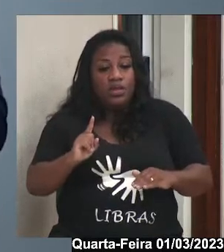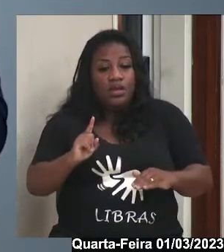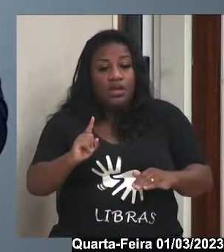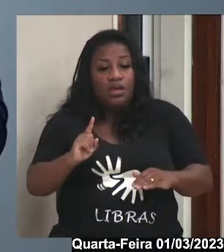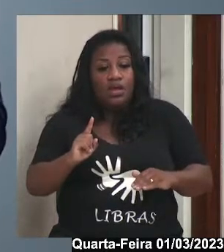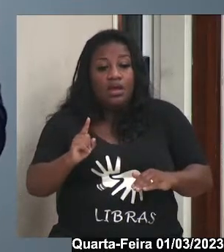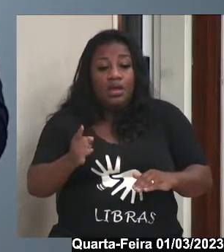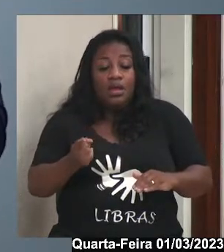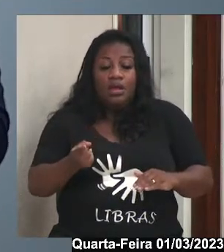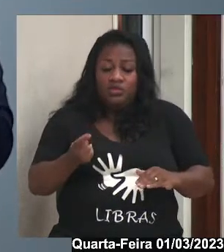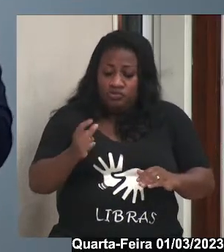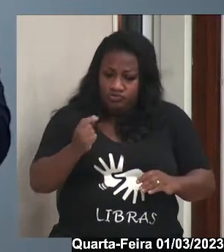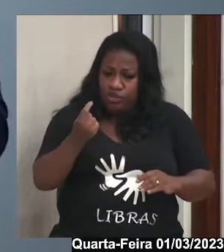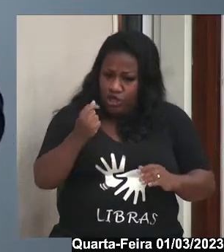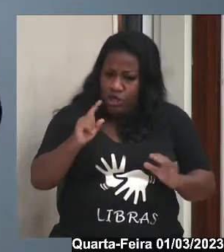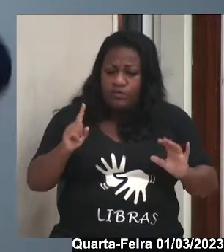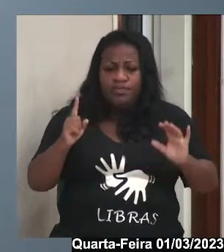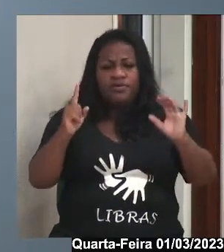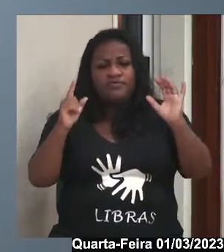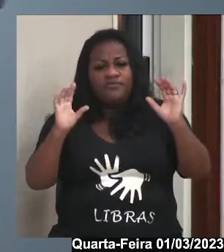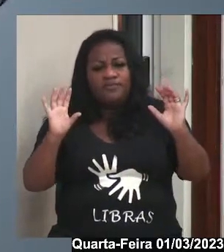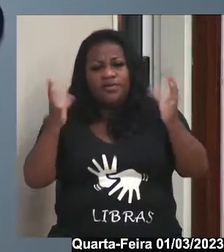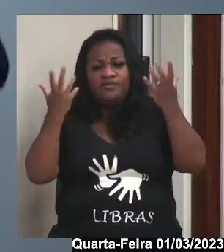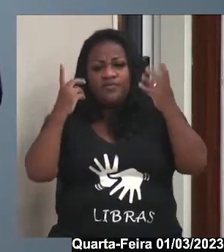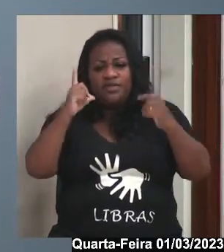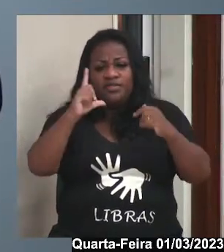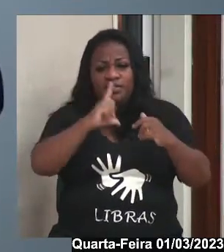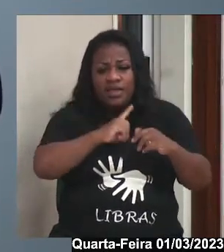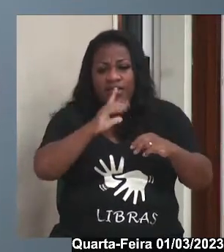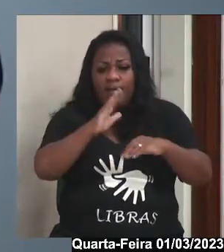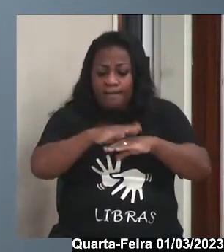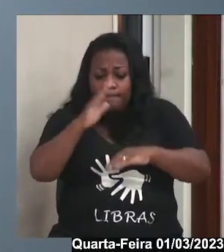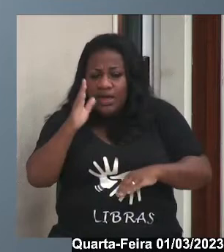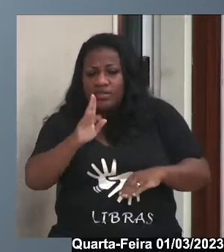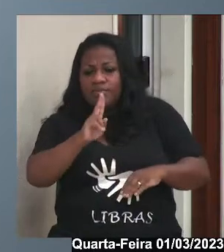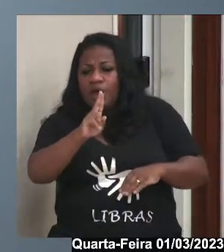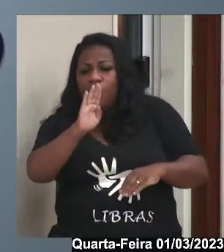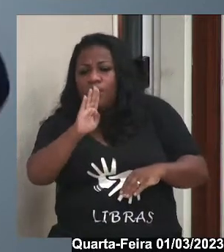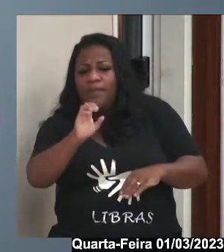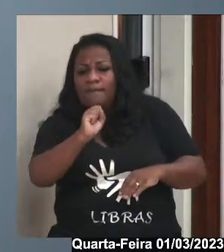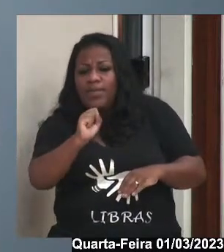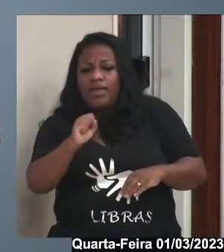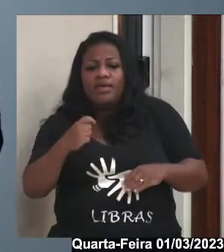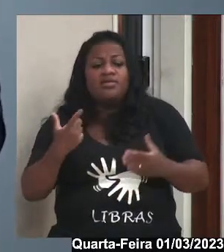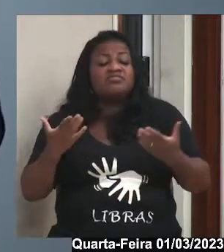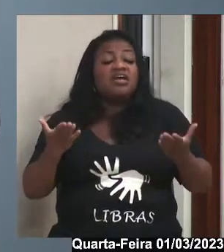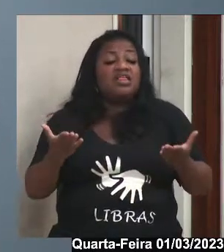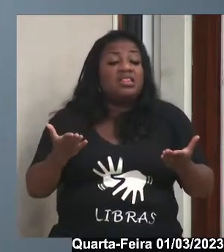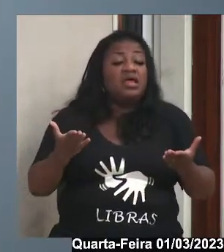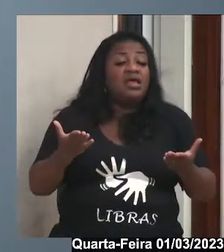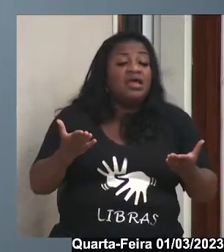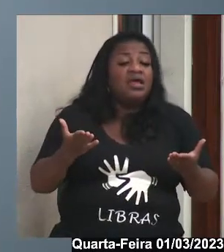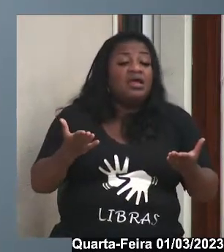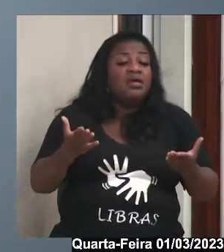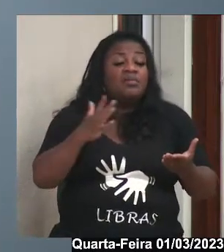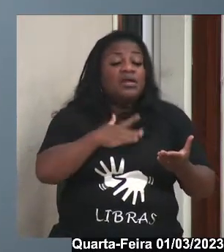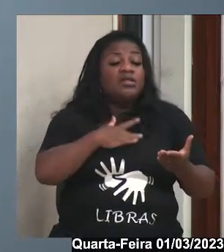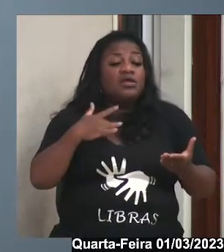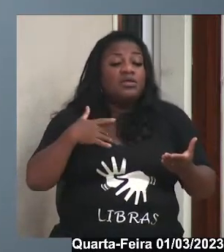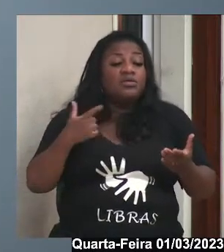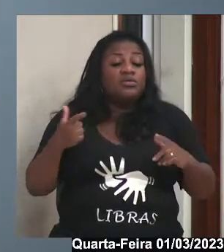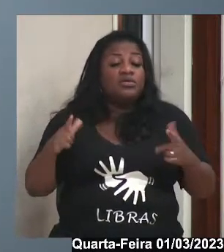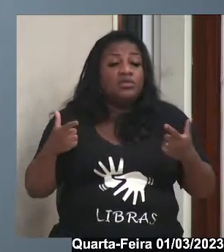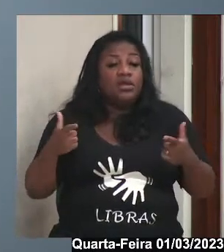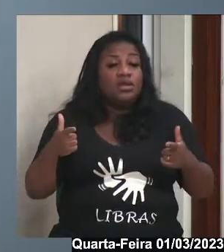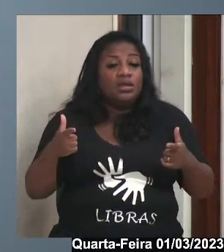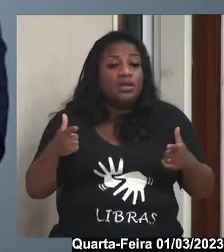público. Quer dizer, dinheiro para a festa tem, e dinheiro para o medicamento da UBS, e dinheiro para os médicos do pronto-socorro. Me parece que não